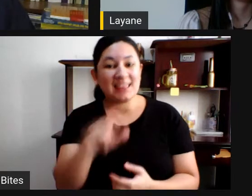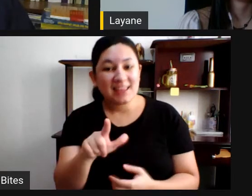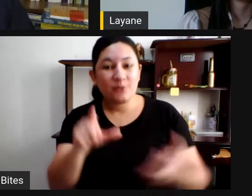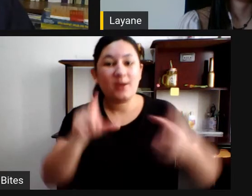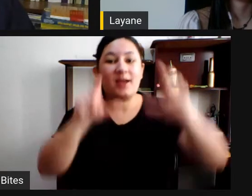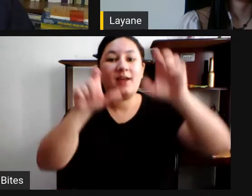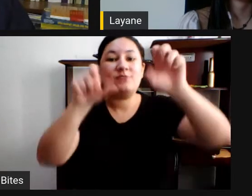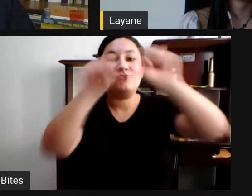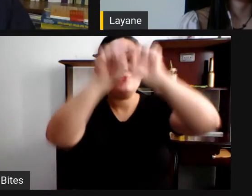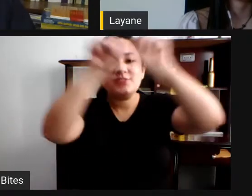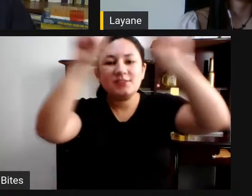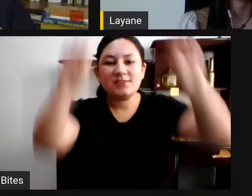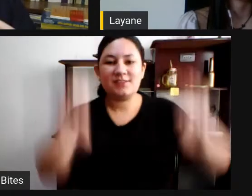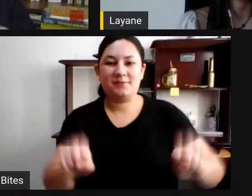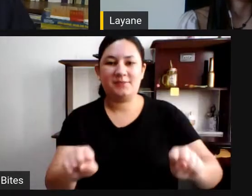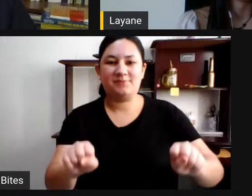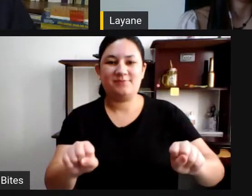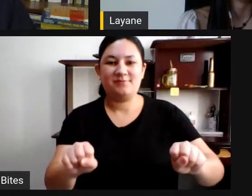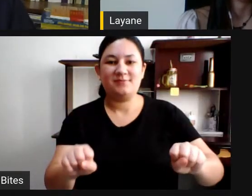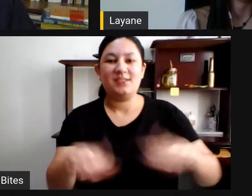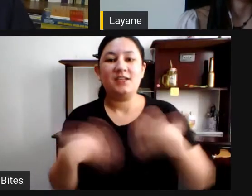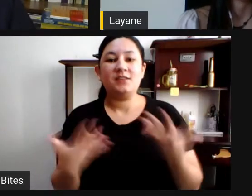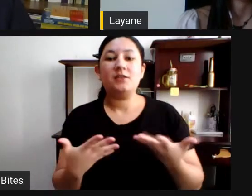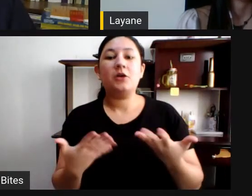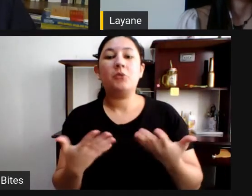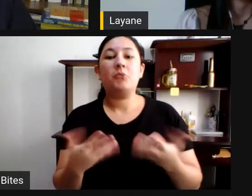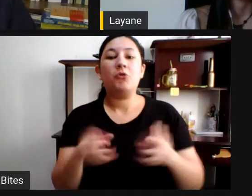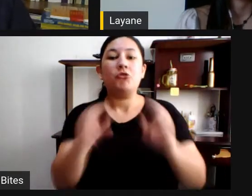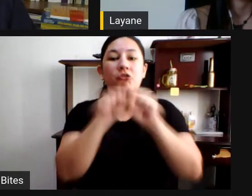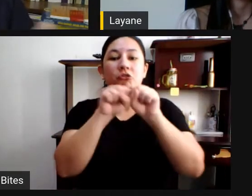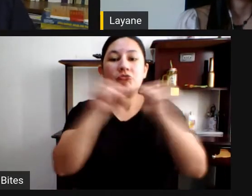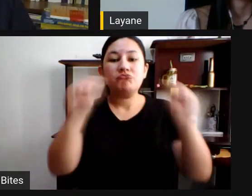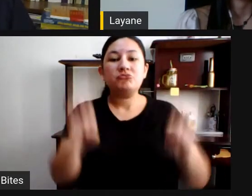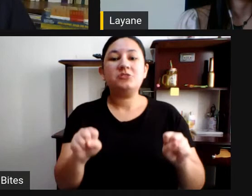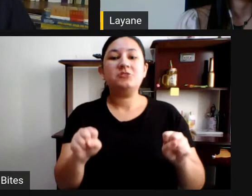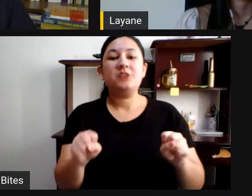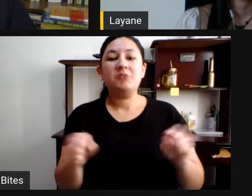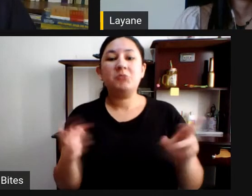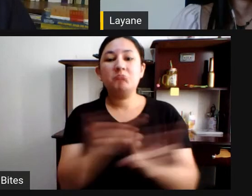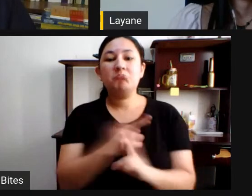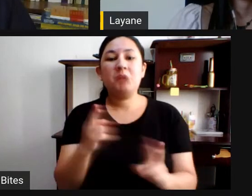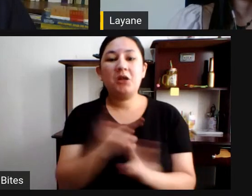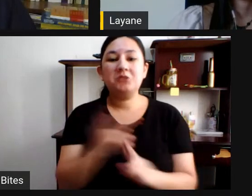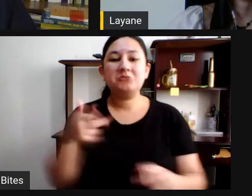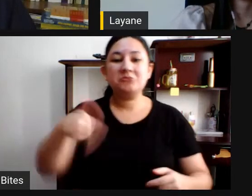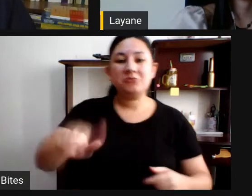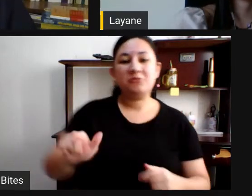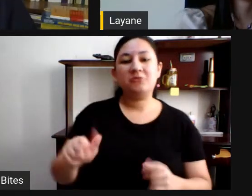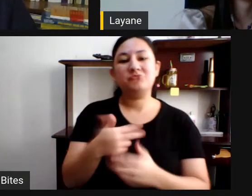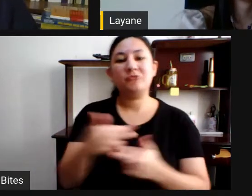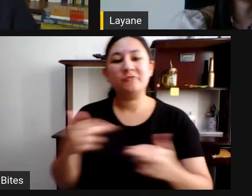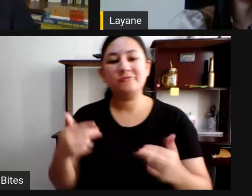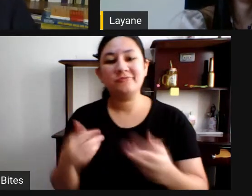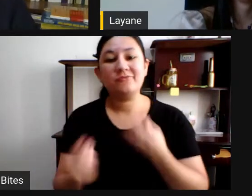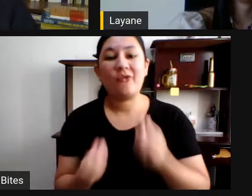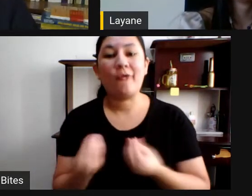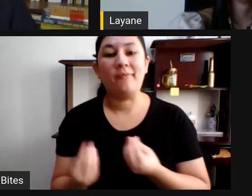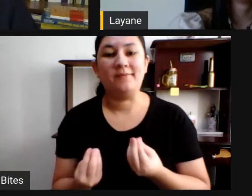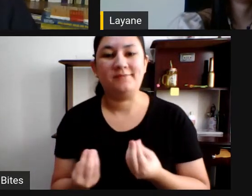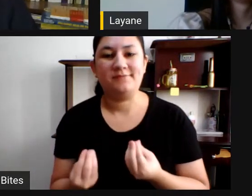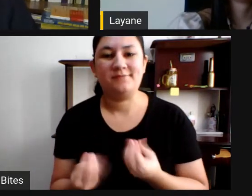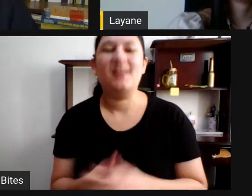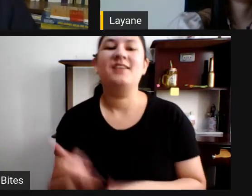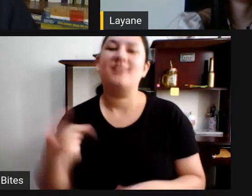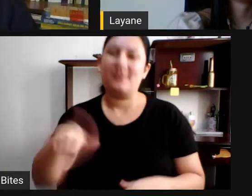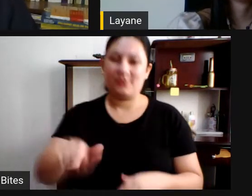se relaciona com outros elementos os outros linguistas têm feito isso o tempo inteiro mas a noção